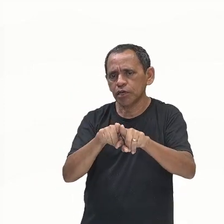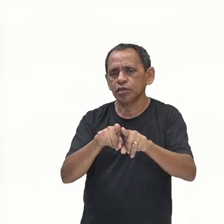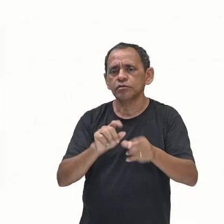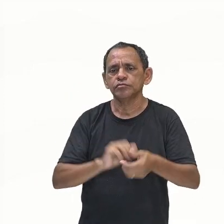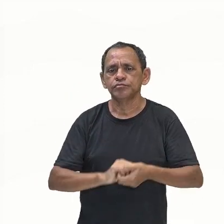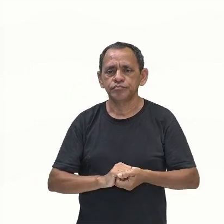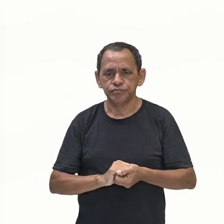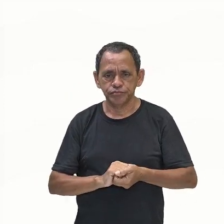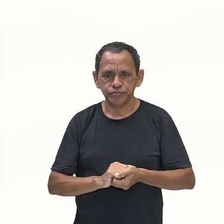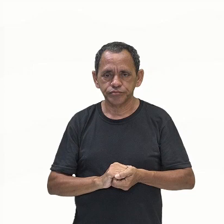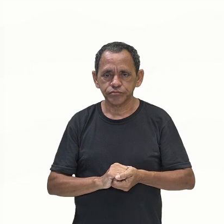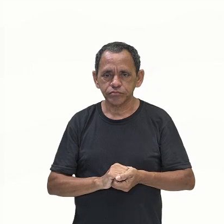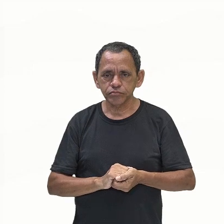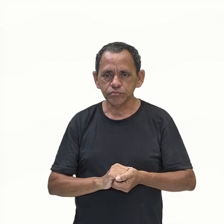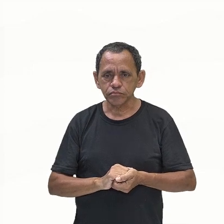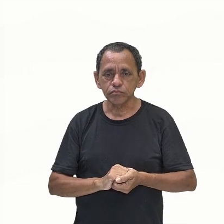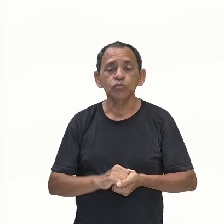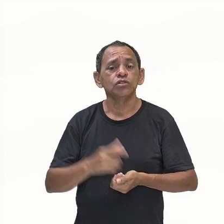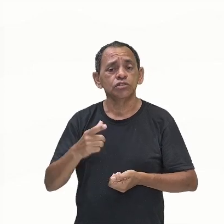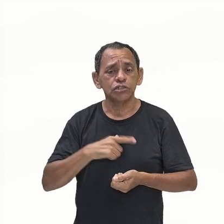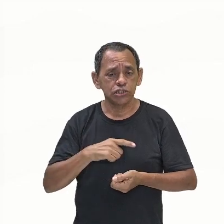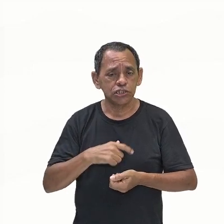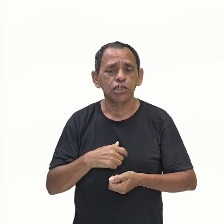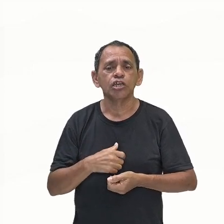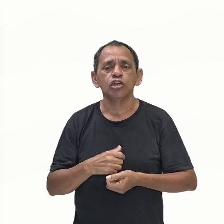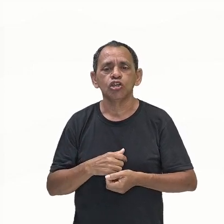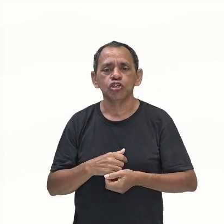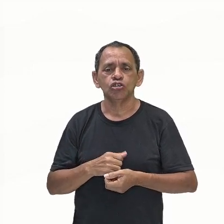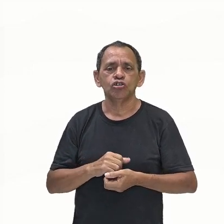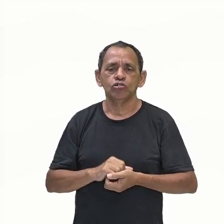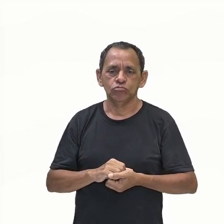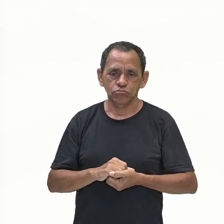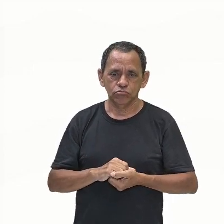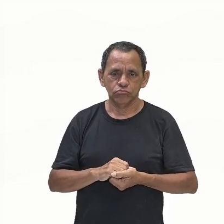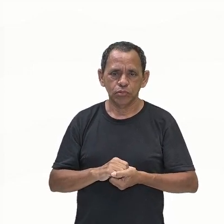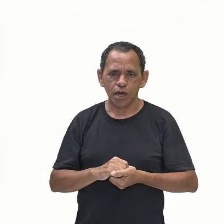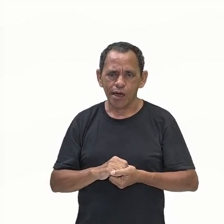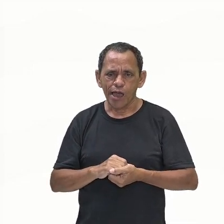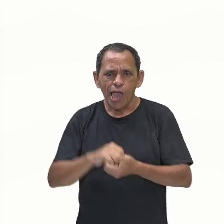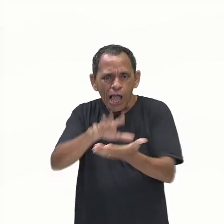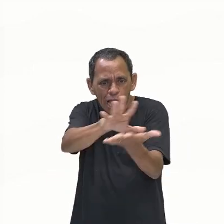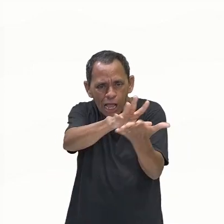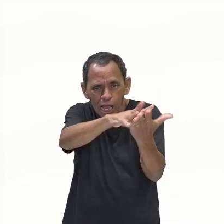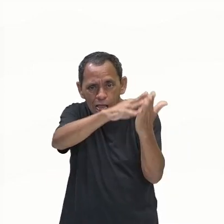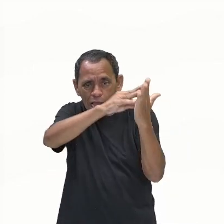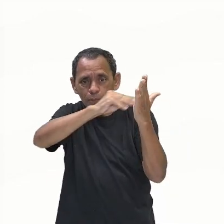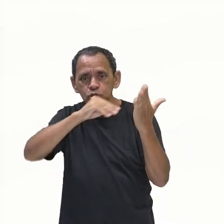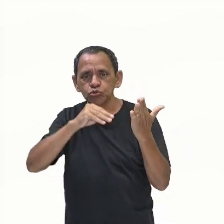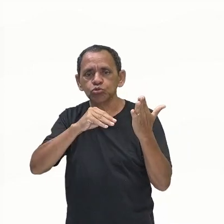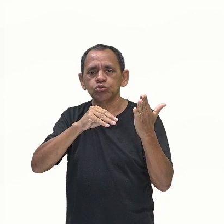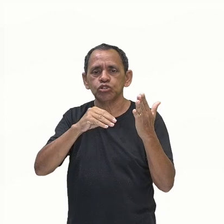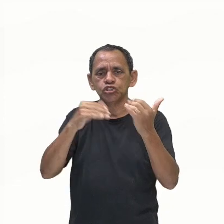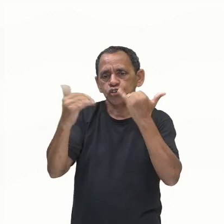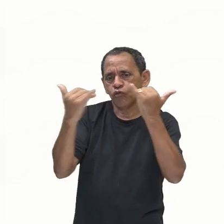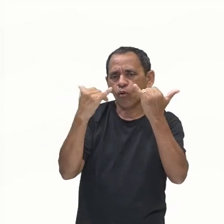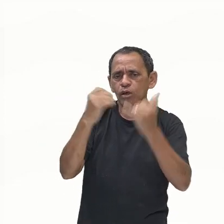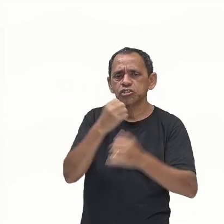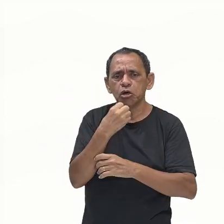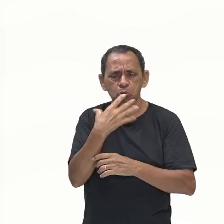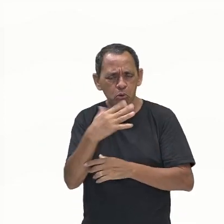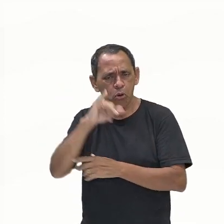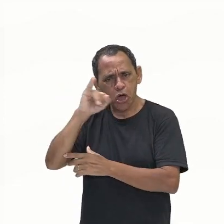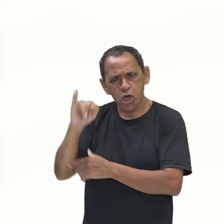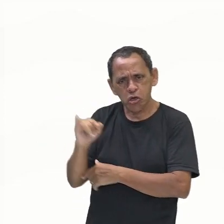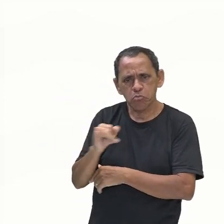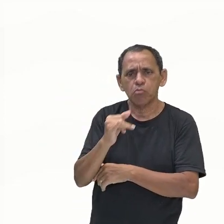aqui a gente passa para uma altíssima resolução, né? Observem que esta piscina aqui, ela está aqui, ó,